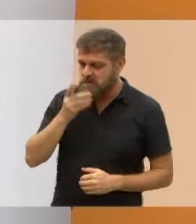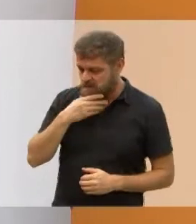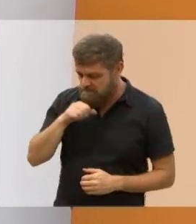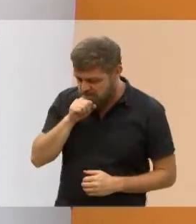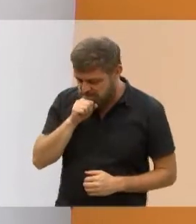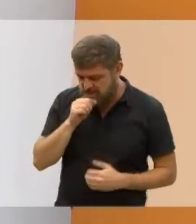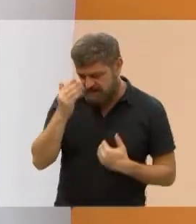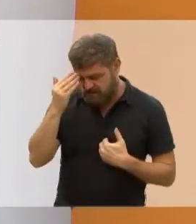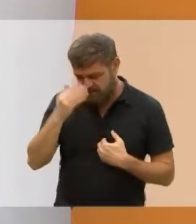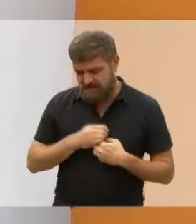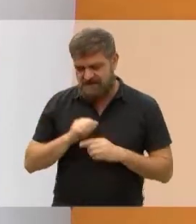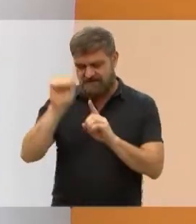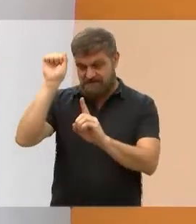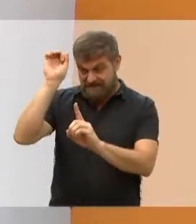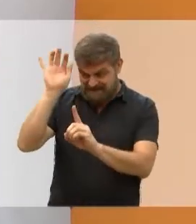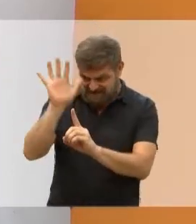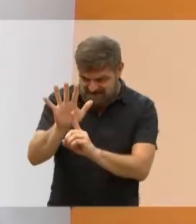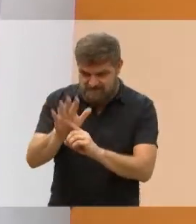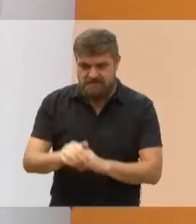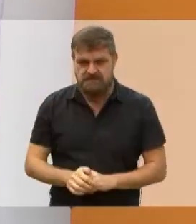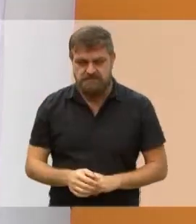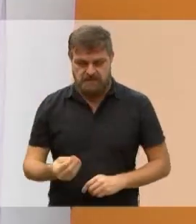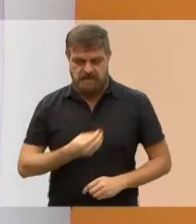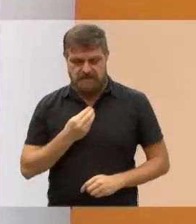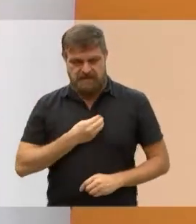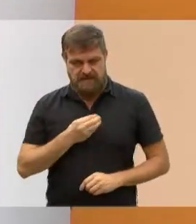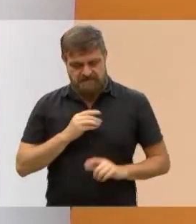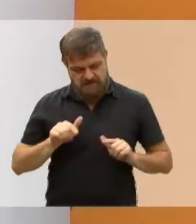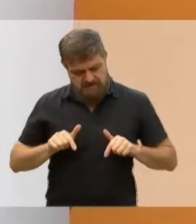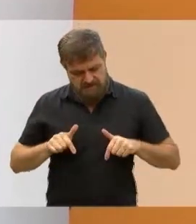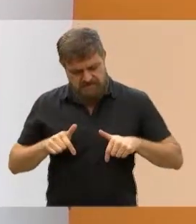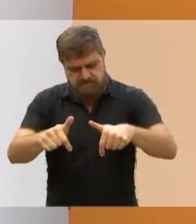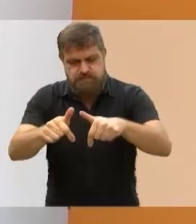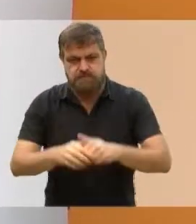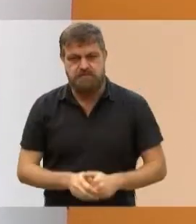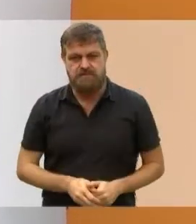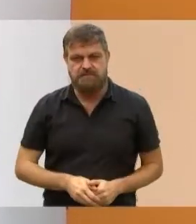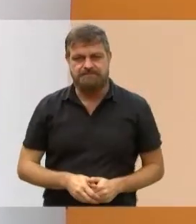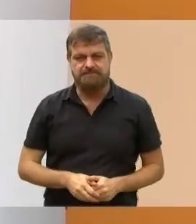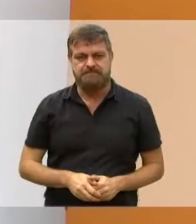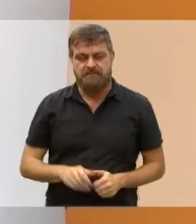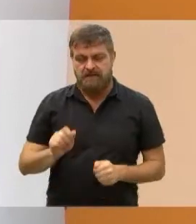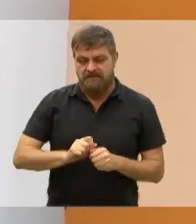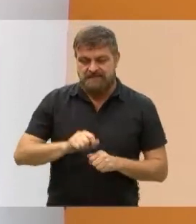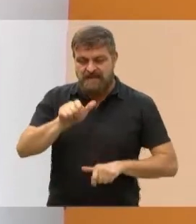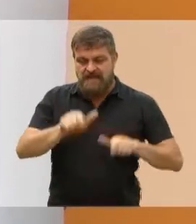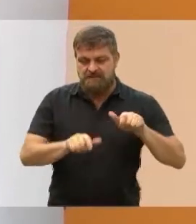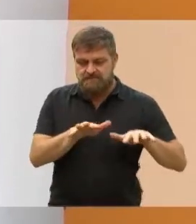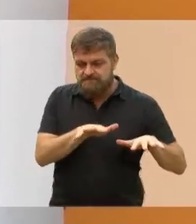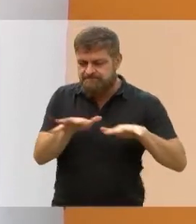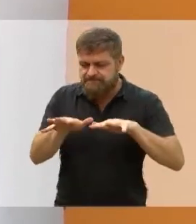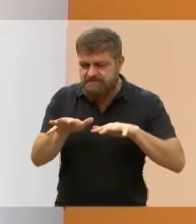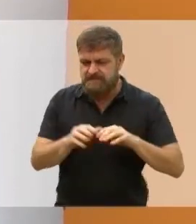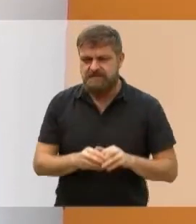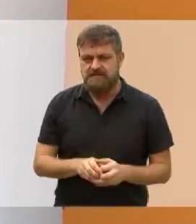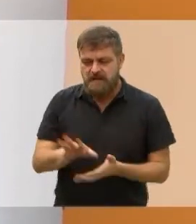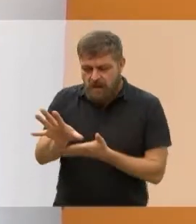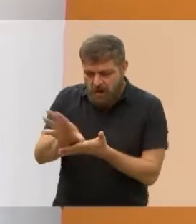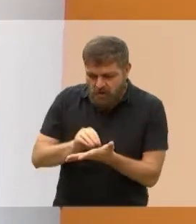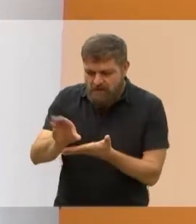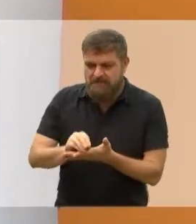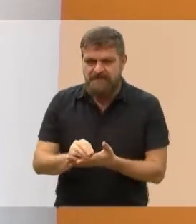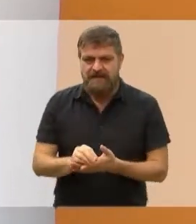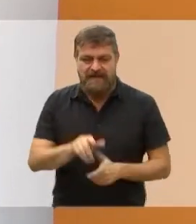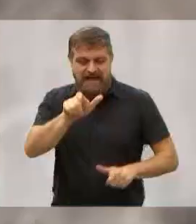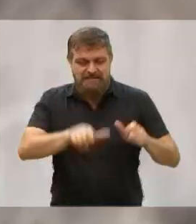Deus abençoe você e que essa jornada possa inspirar, a tua jornada possa ser exemplo e luz na